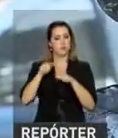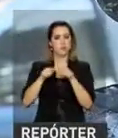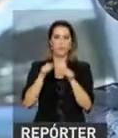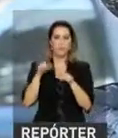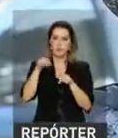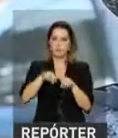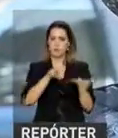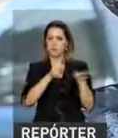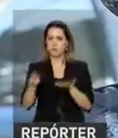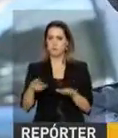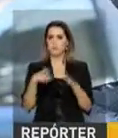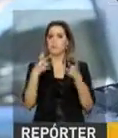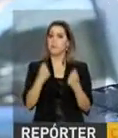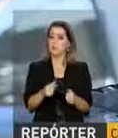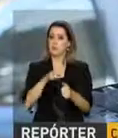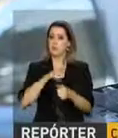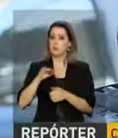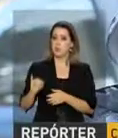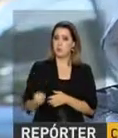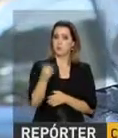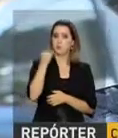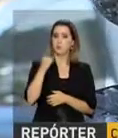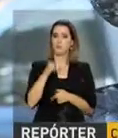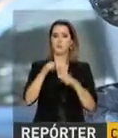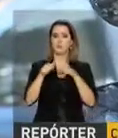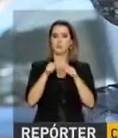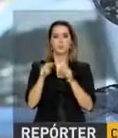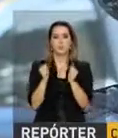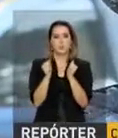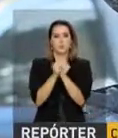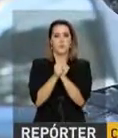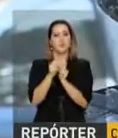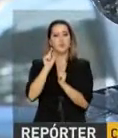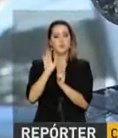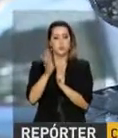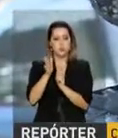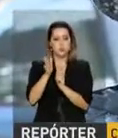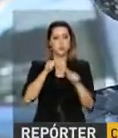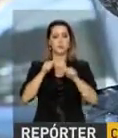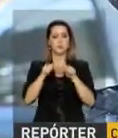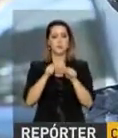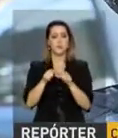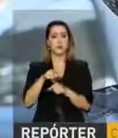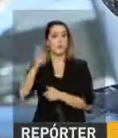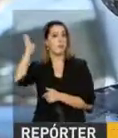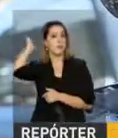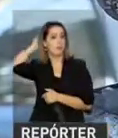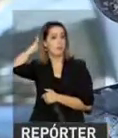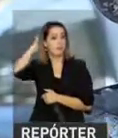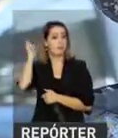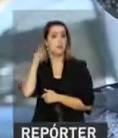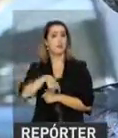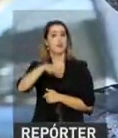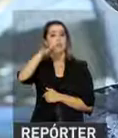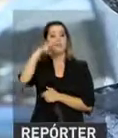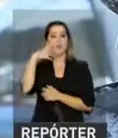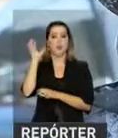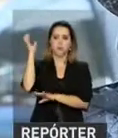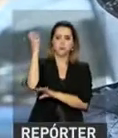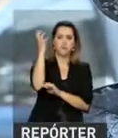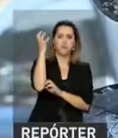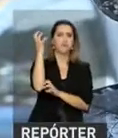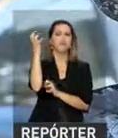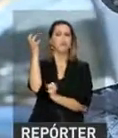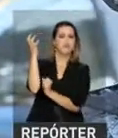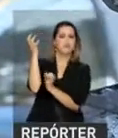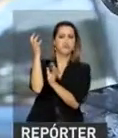semana, vamos ter a oportunidade de colocá-lo em prática lá atuando na região do Pará, que é uma região de selva, certo?